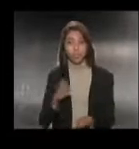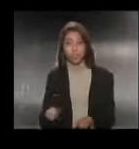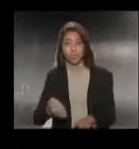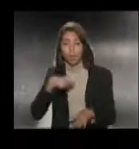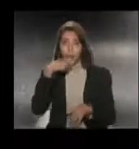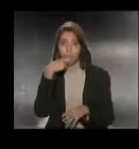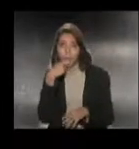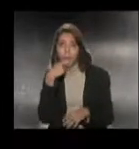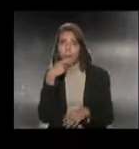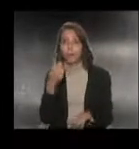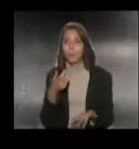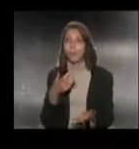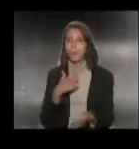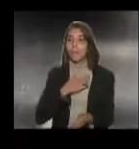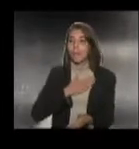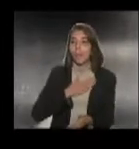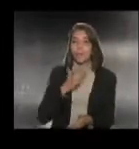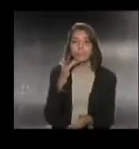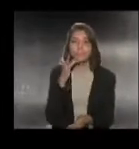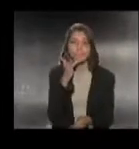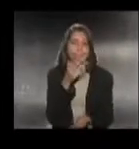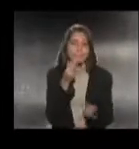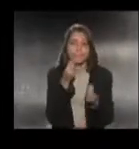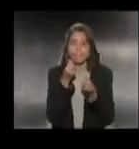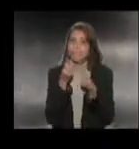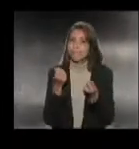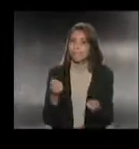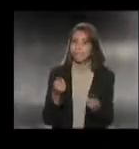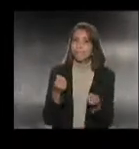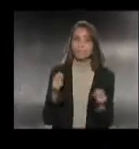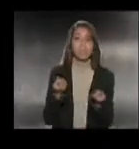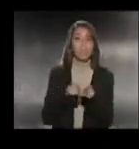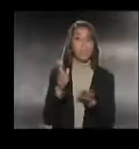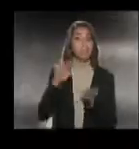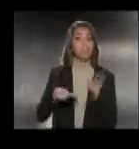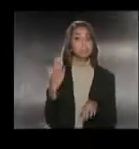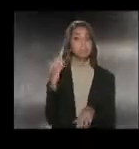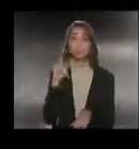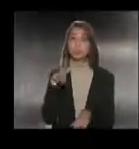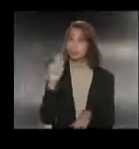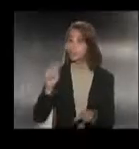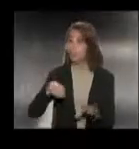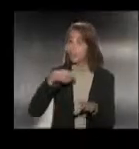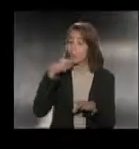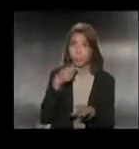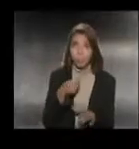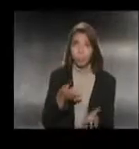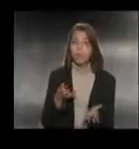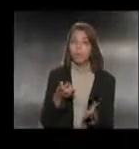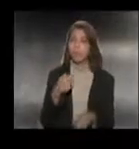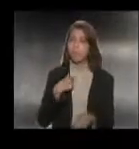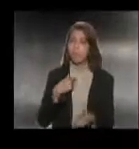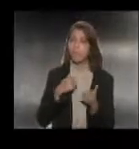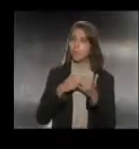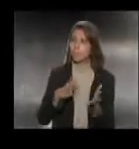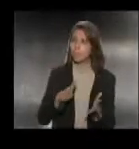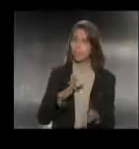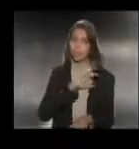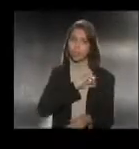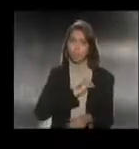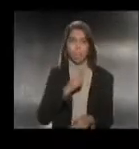que que eu fiquei saboreando aquela comida boa que nunca provaram na vida